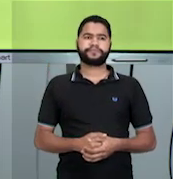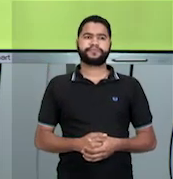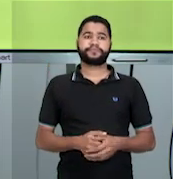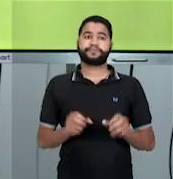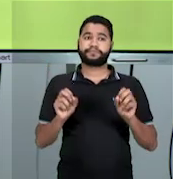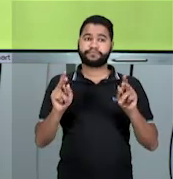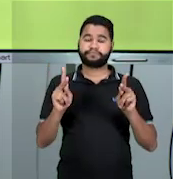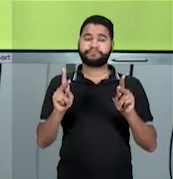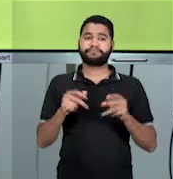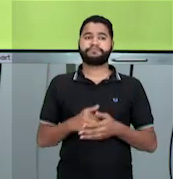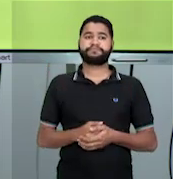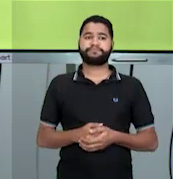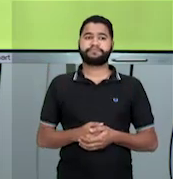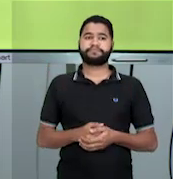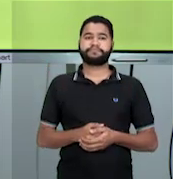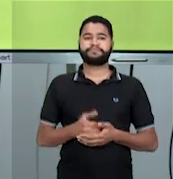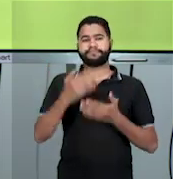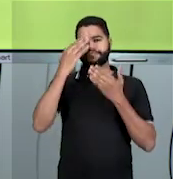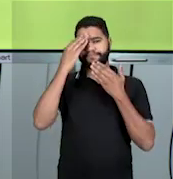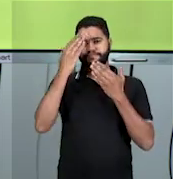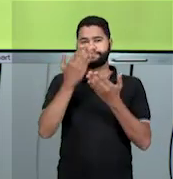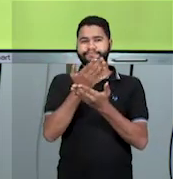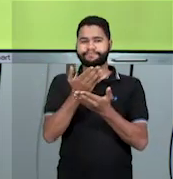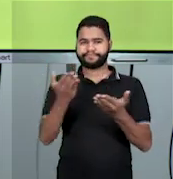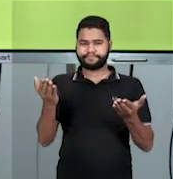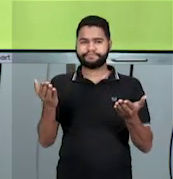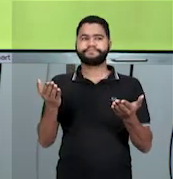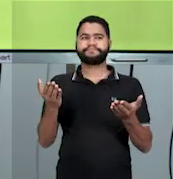Ok? Então, muito obrigado.